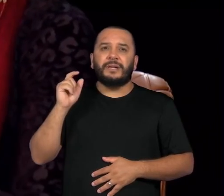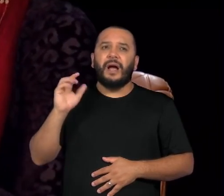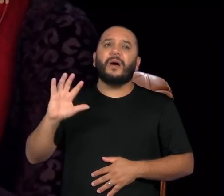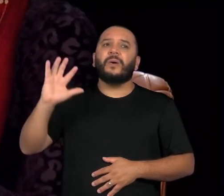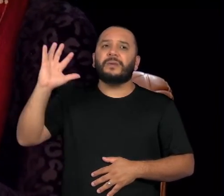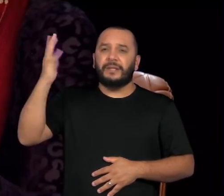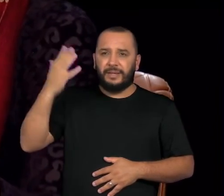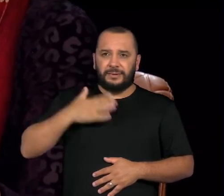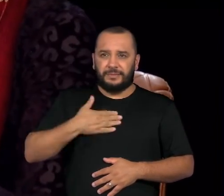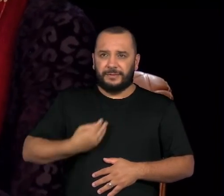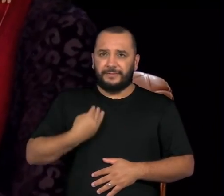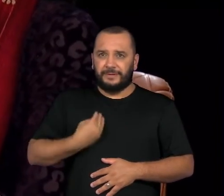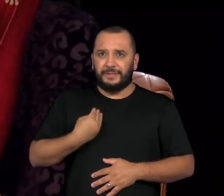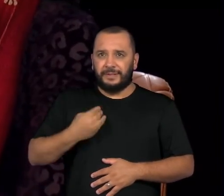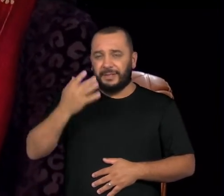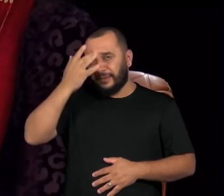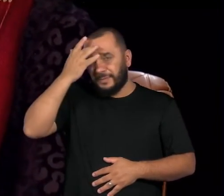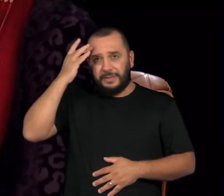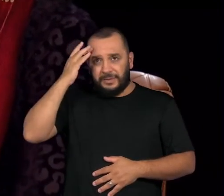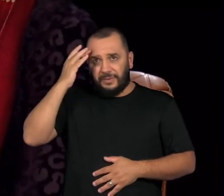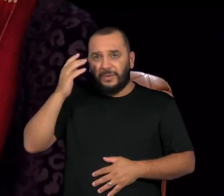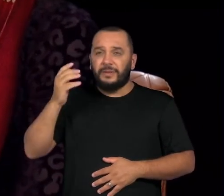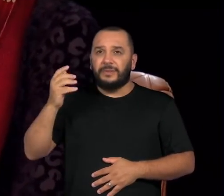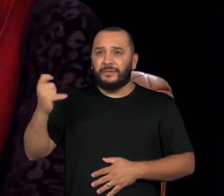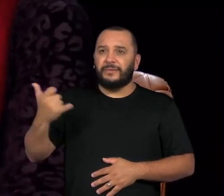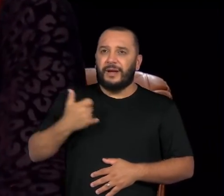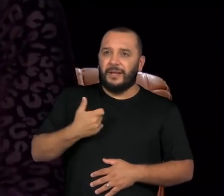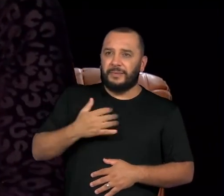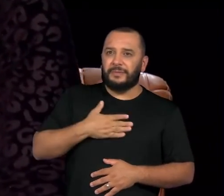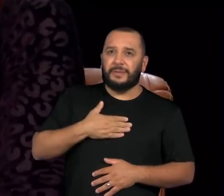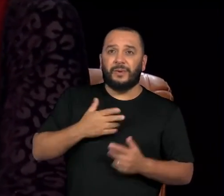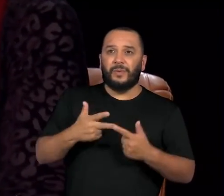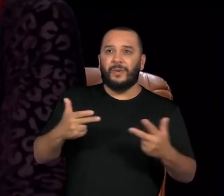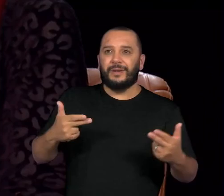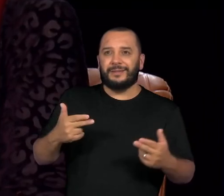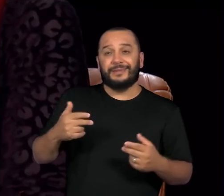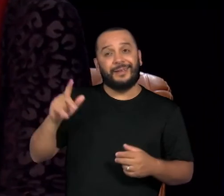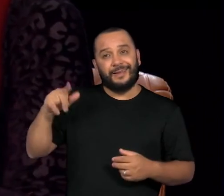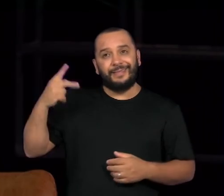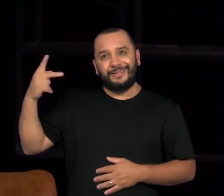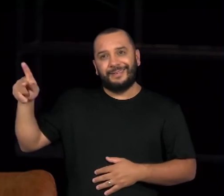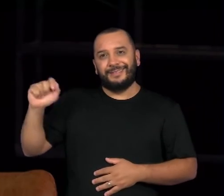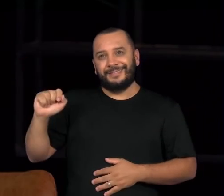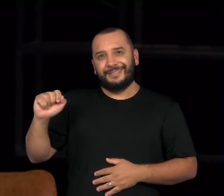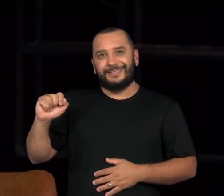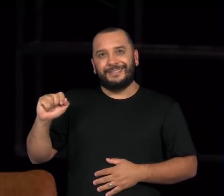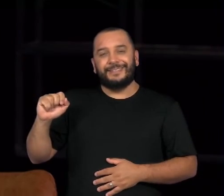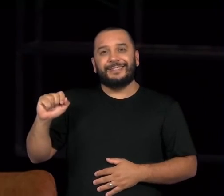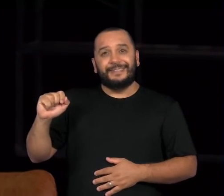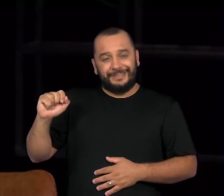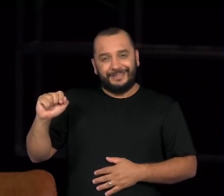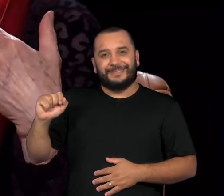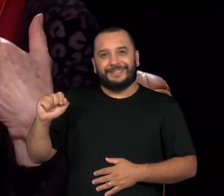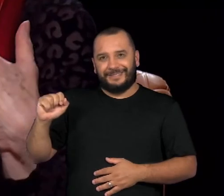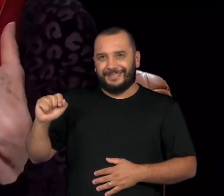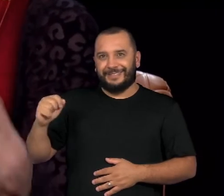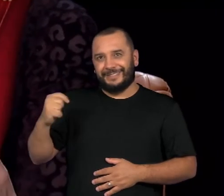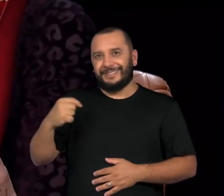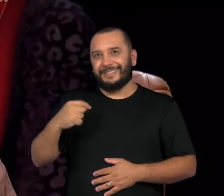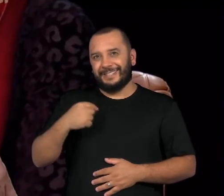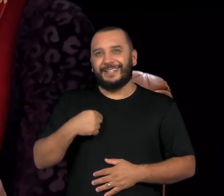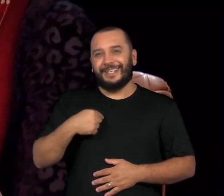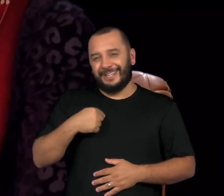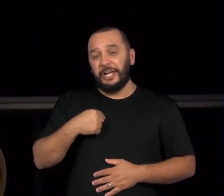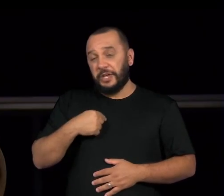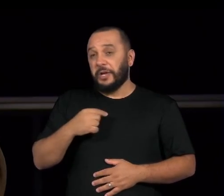isso muito na vida, jogam para mim coisas que são dele, entende? E parece que não, eu que fico com os